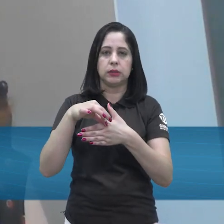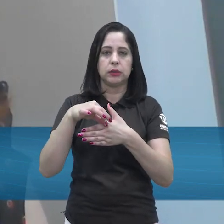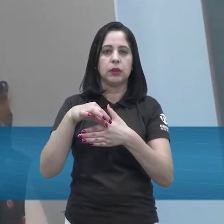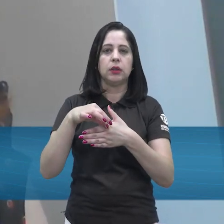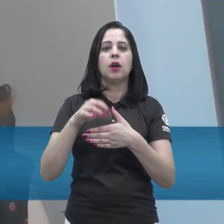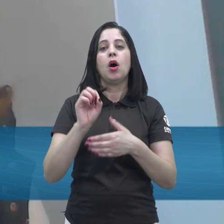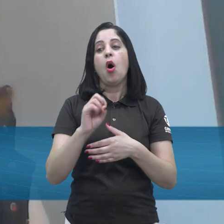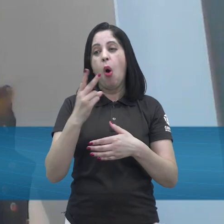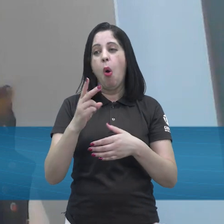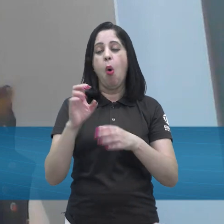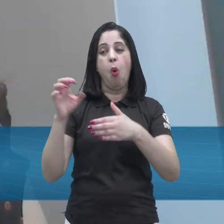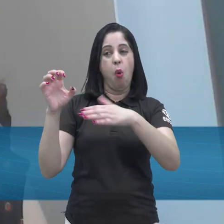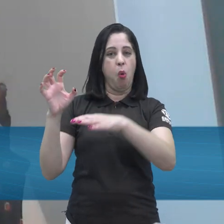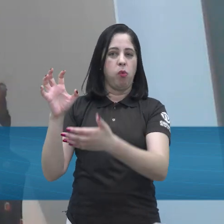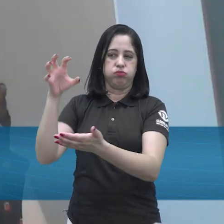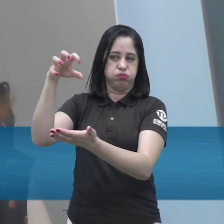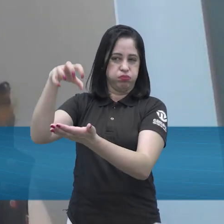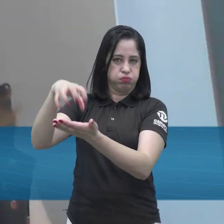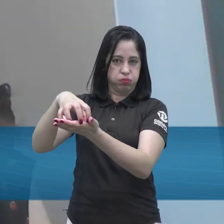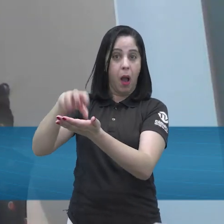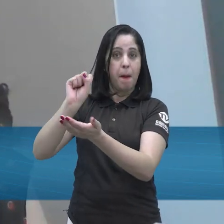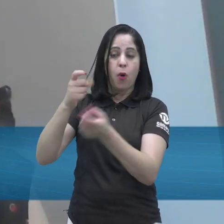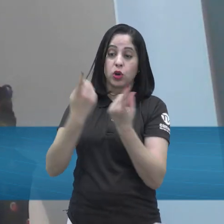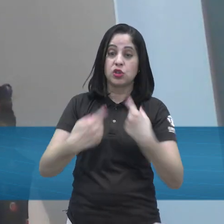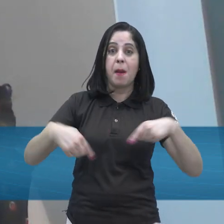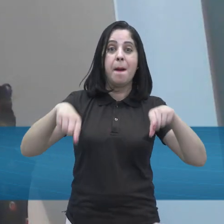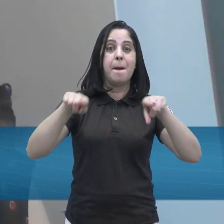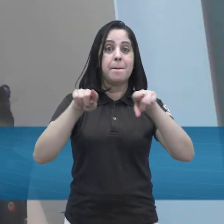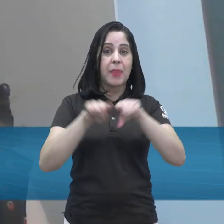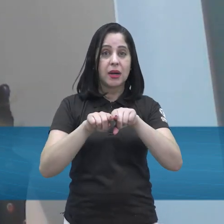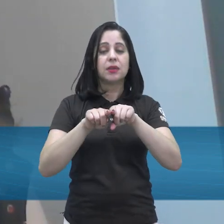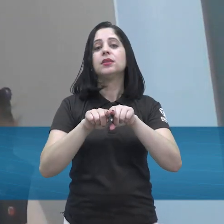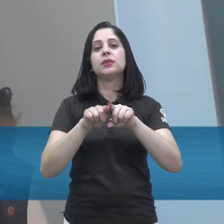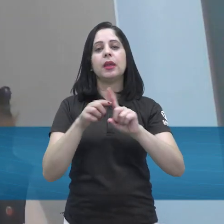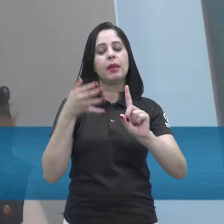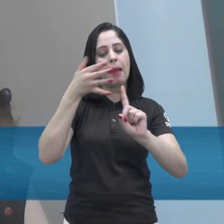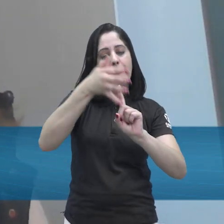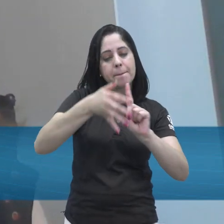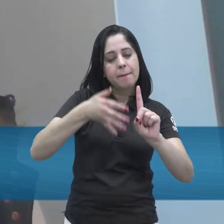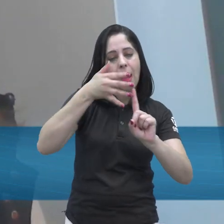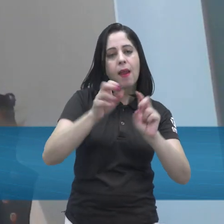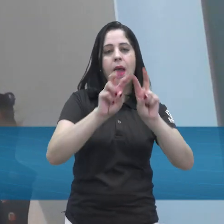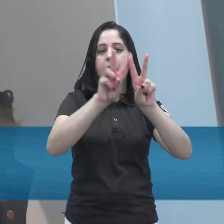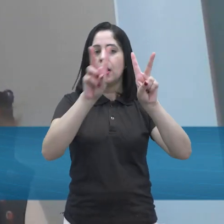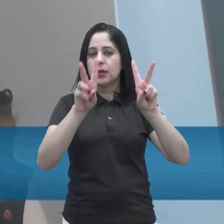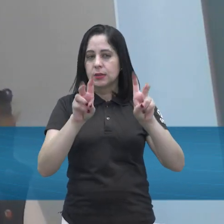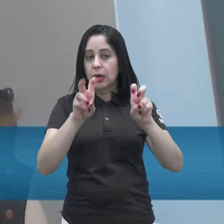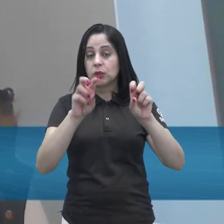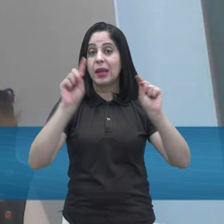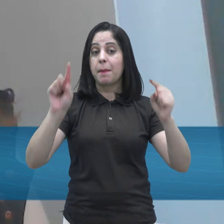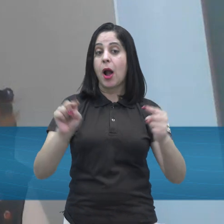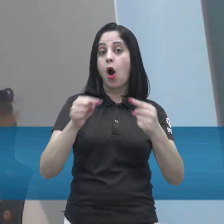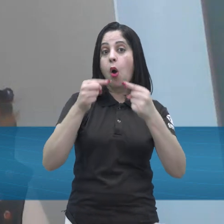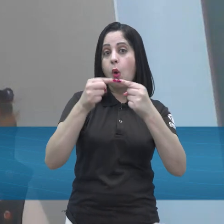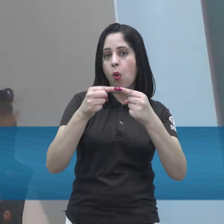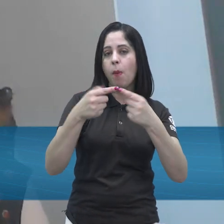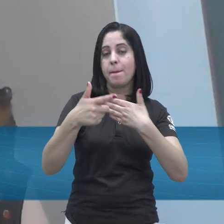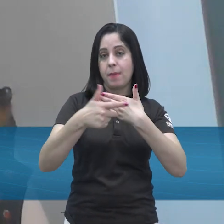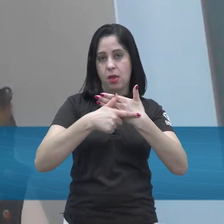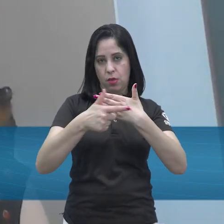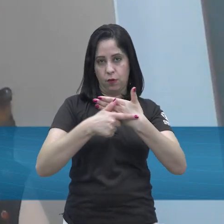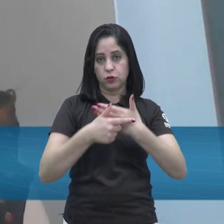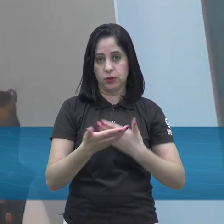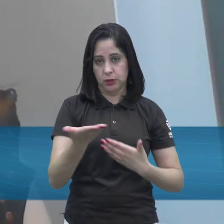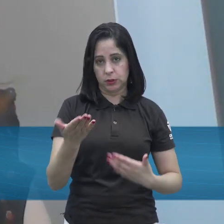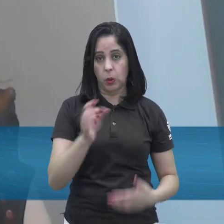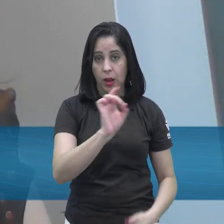até instituições externas podem trazer assuntos correlacionados àquela atividade que os